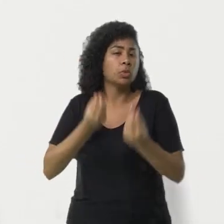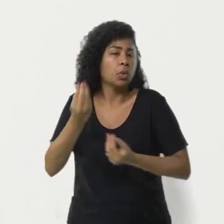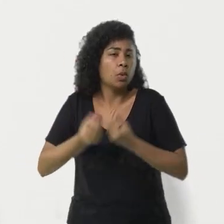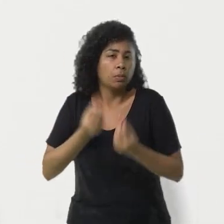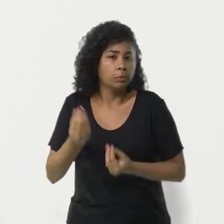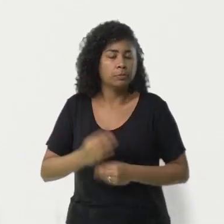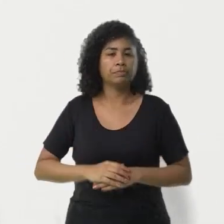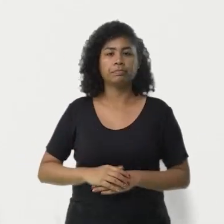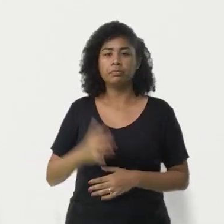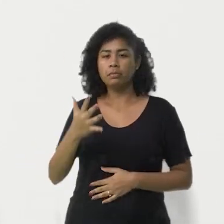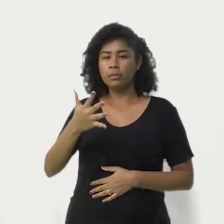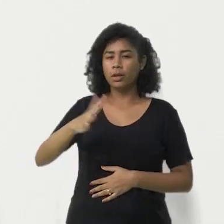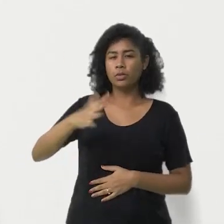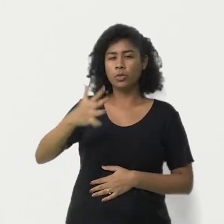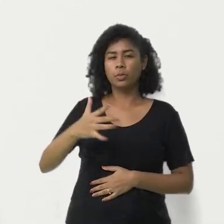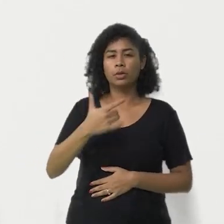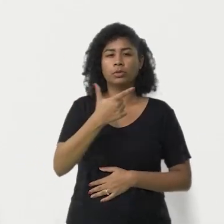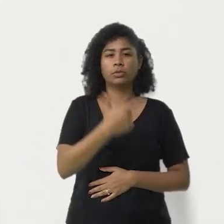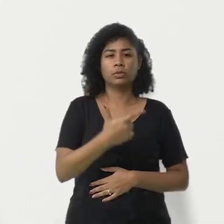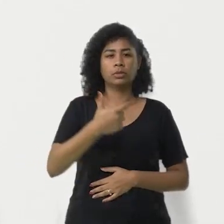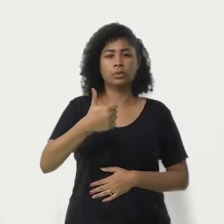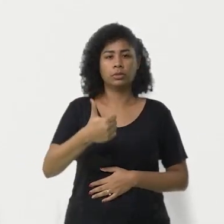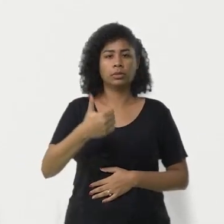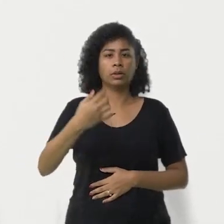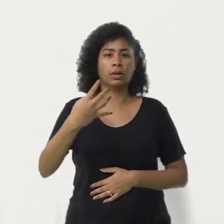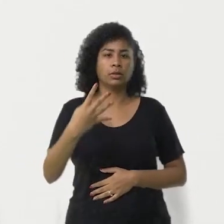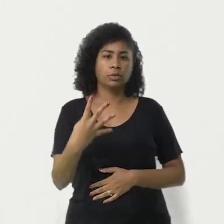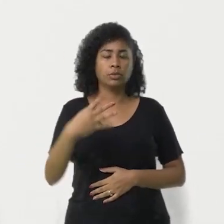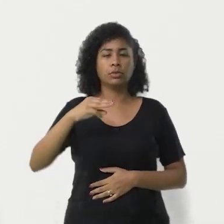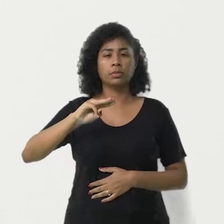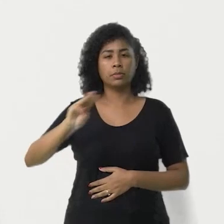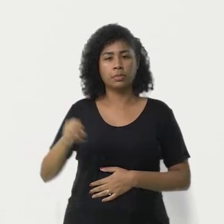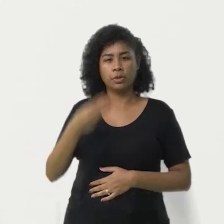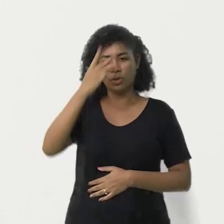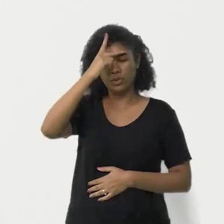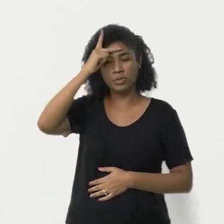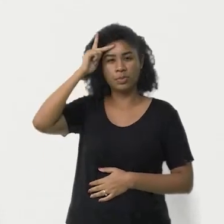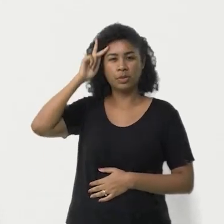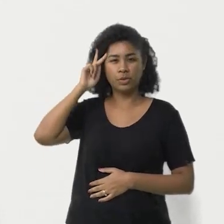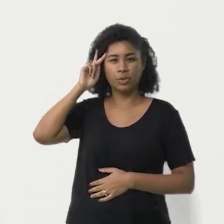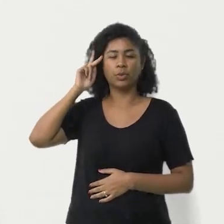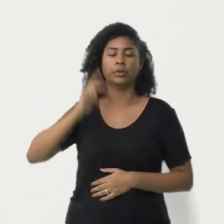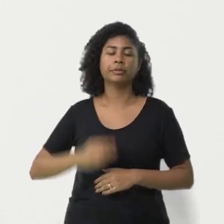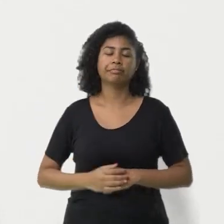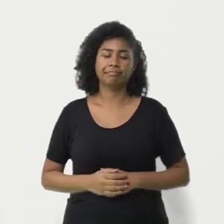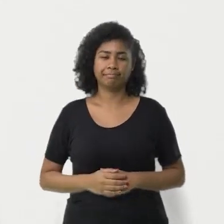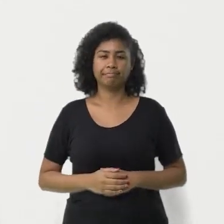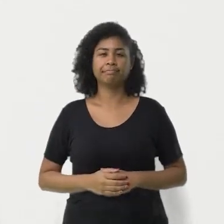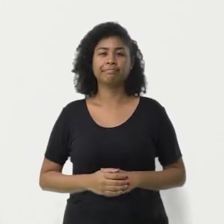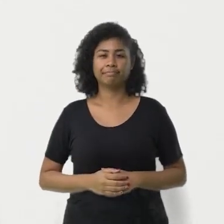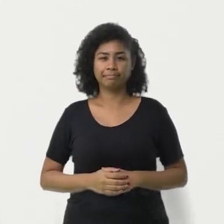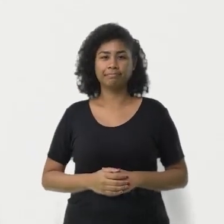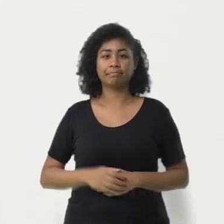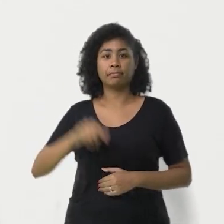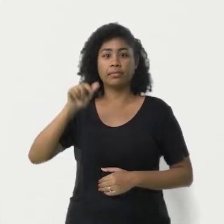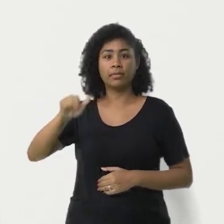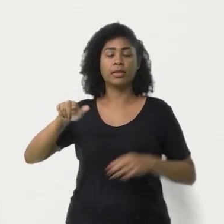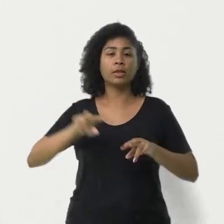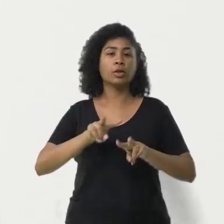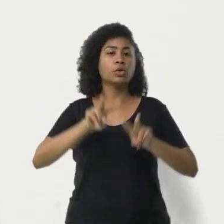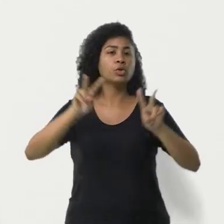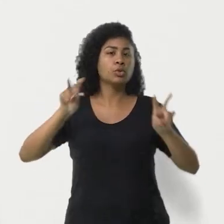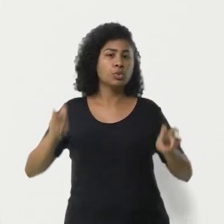aproximadamente 214 milhões de habitantes. Estará relacionado, gente, à